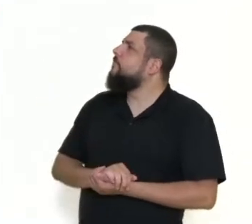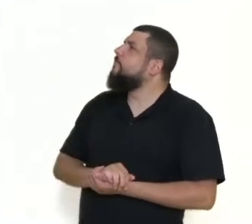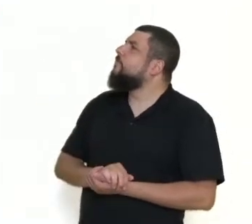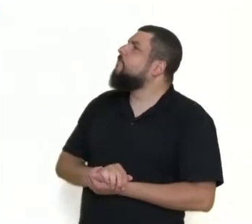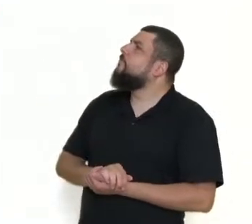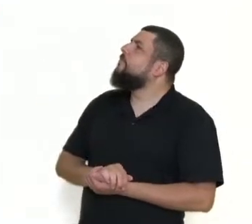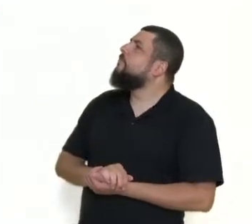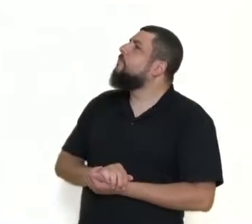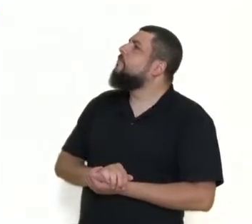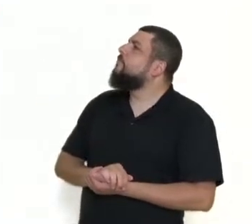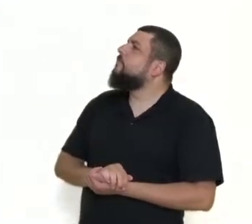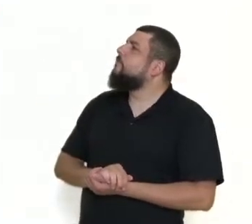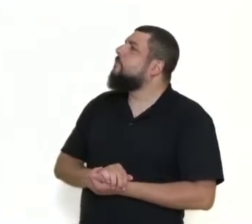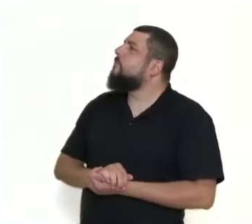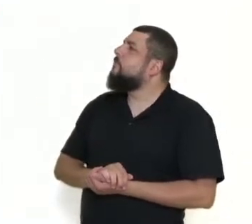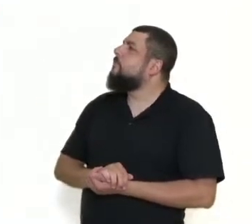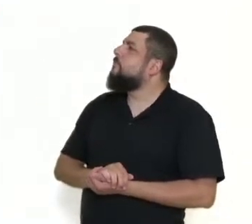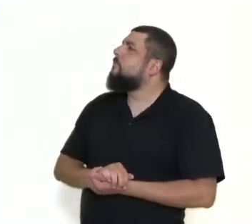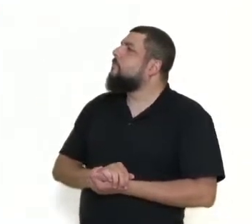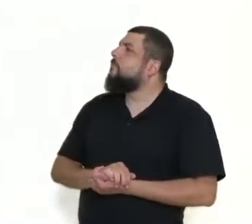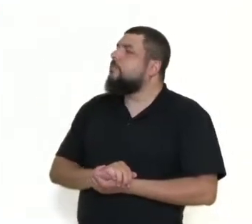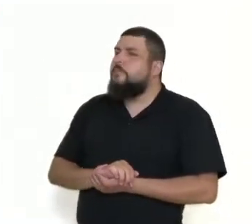Gênero narrativo,